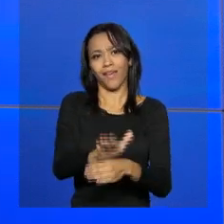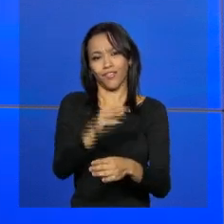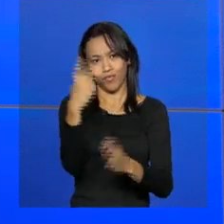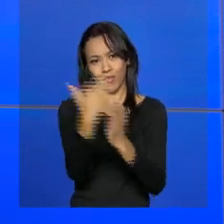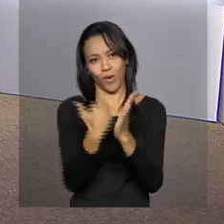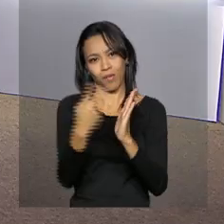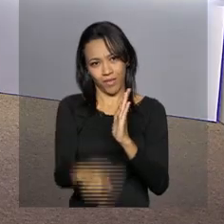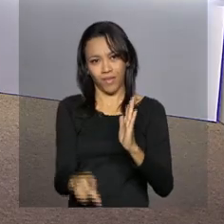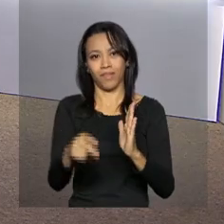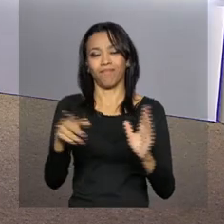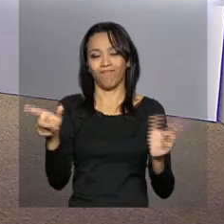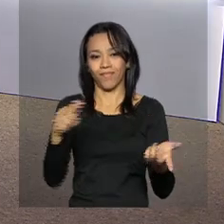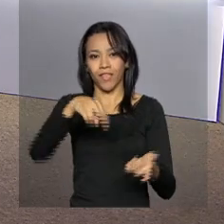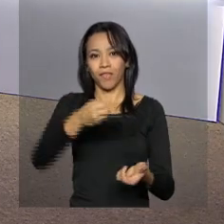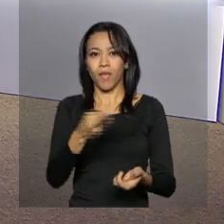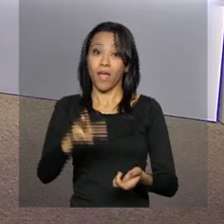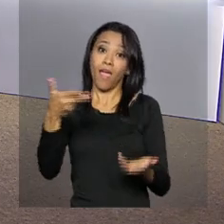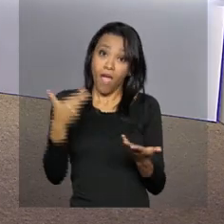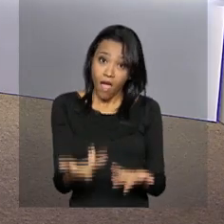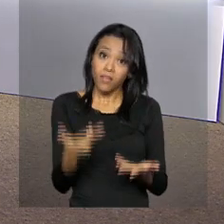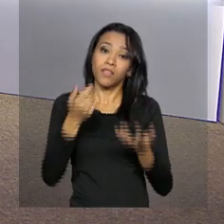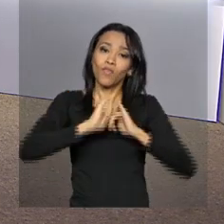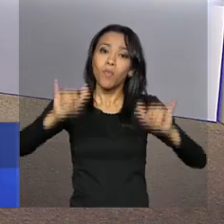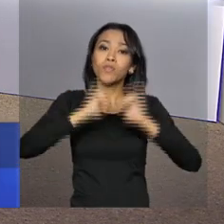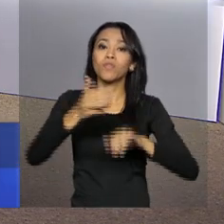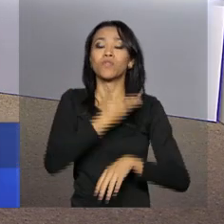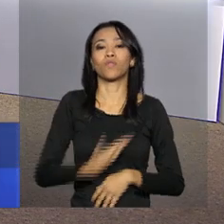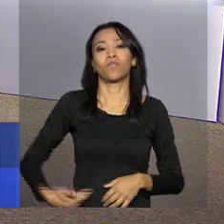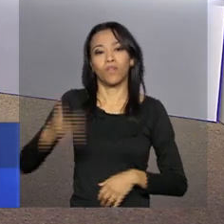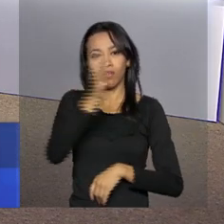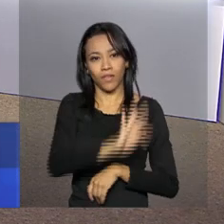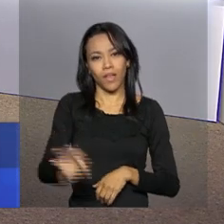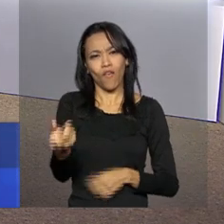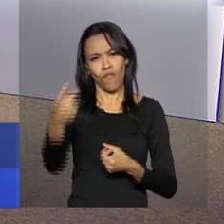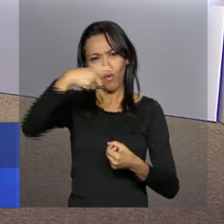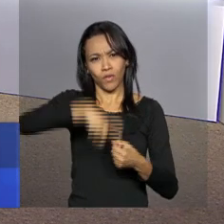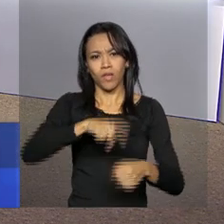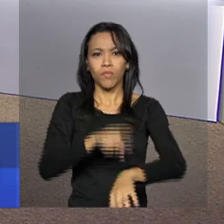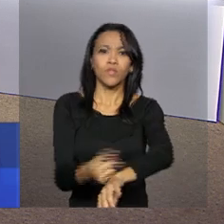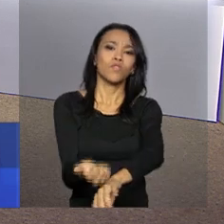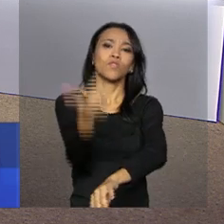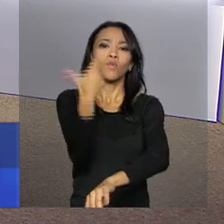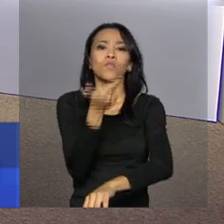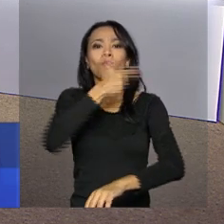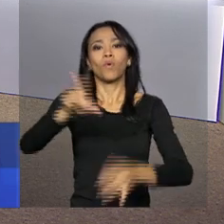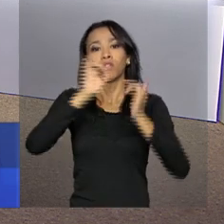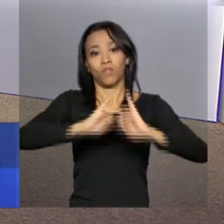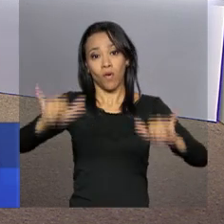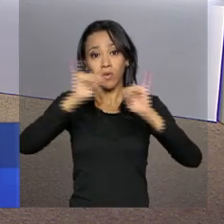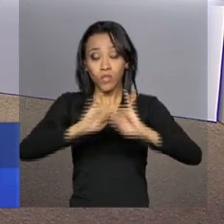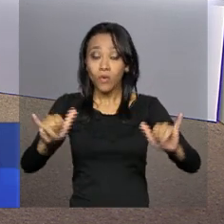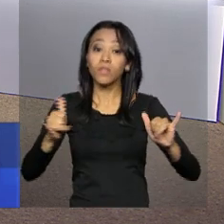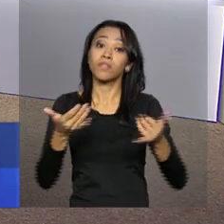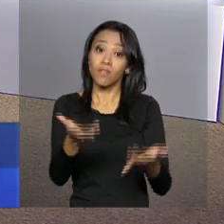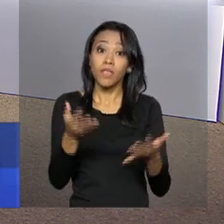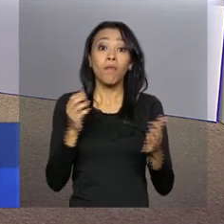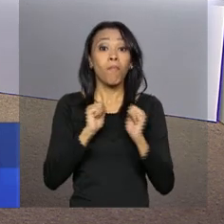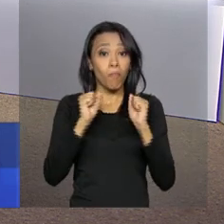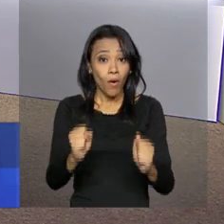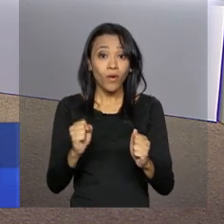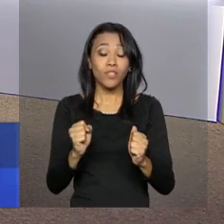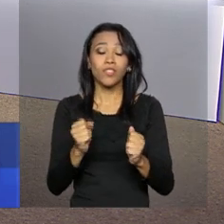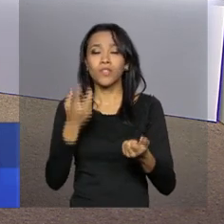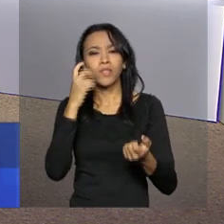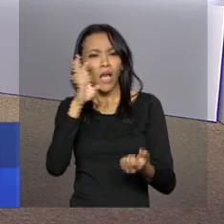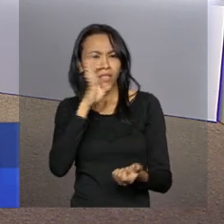dia Ministro estas foram as notícias do governo federal nesta última hora voltamos ao meio-dia com outras informações acompanha as novidades